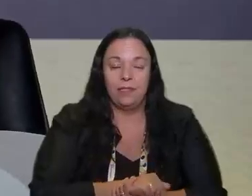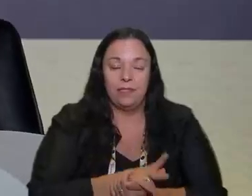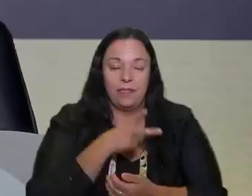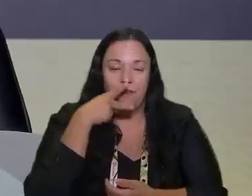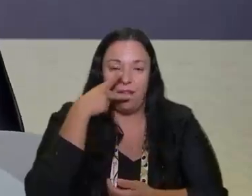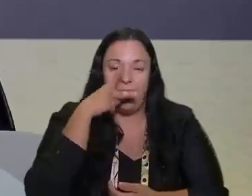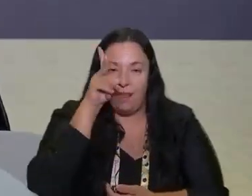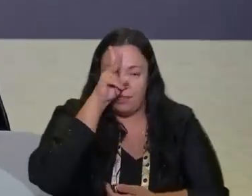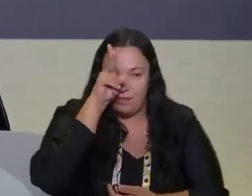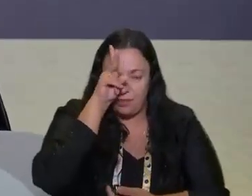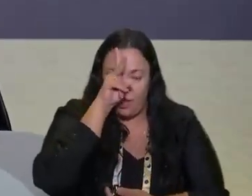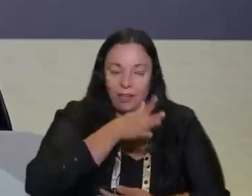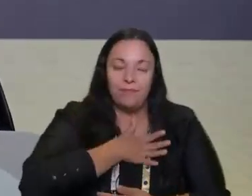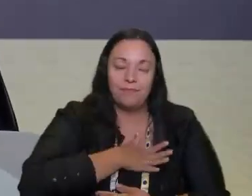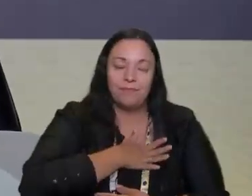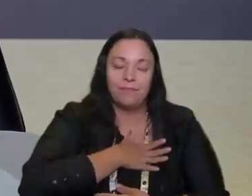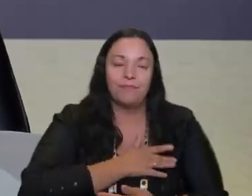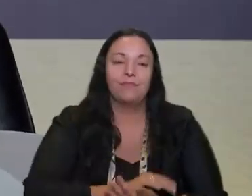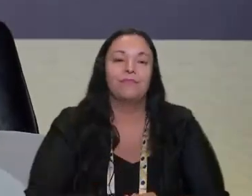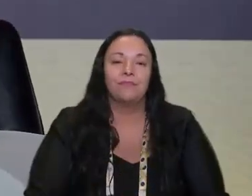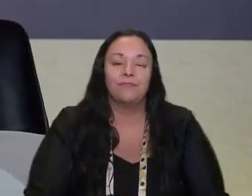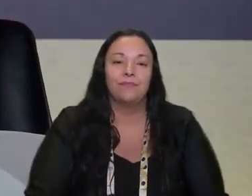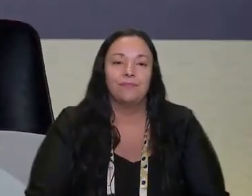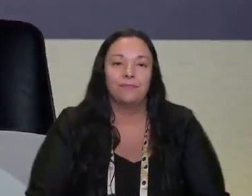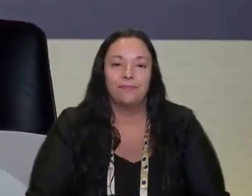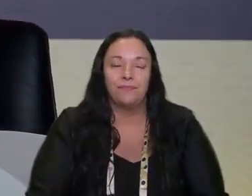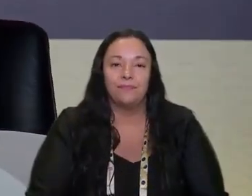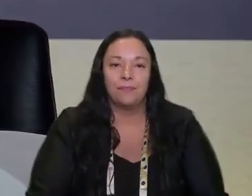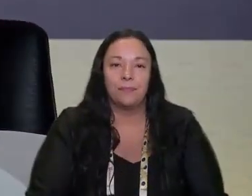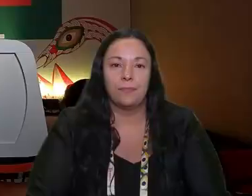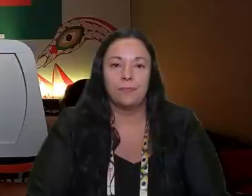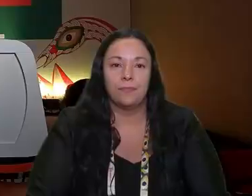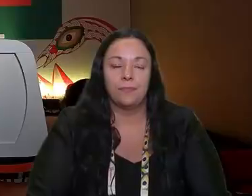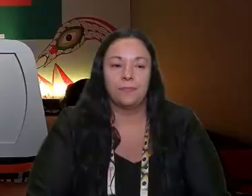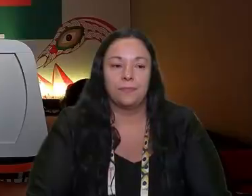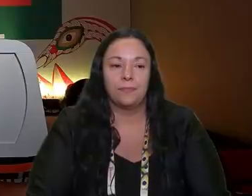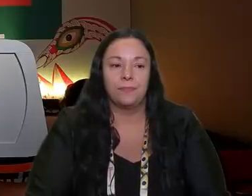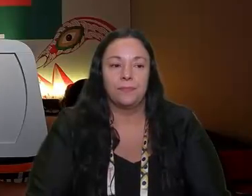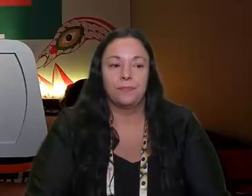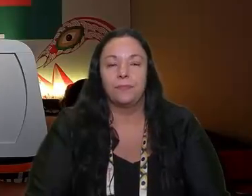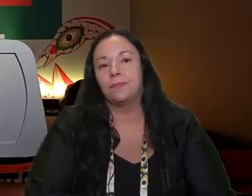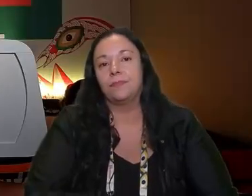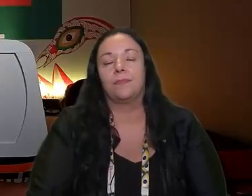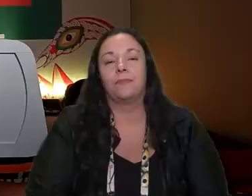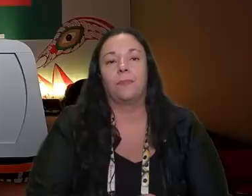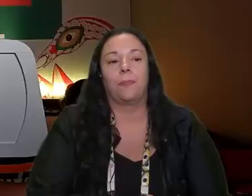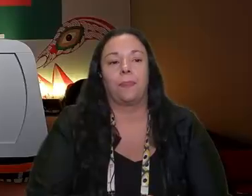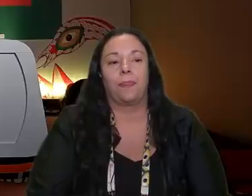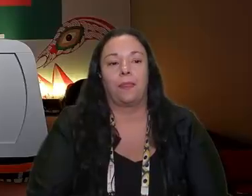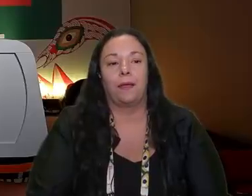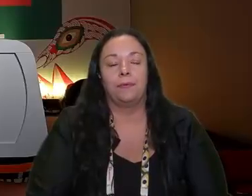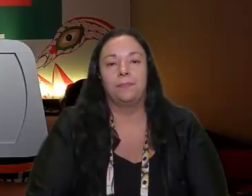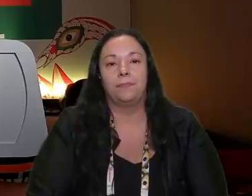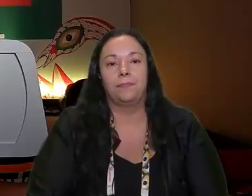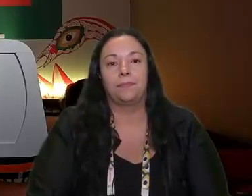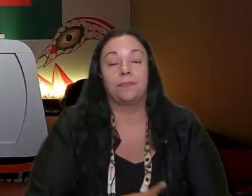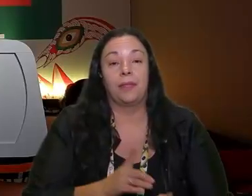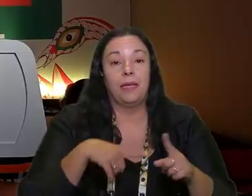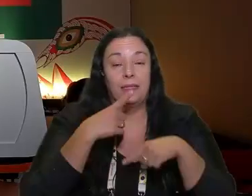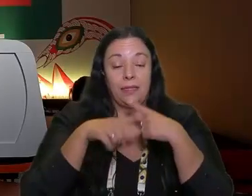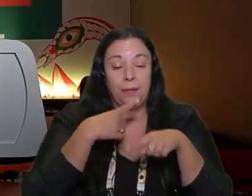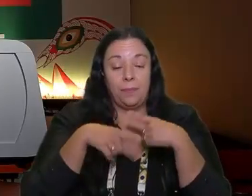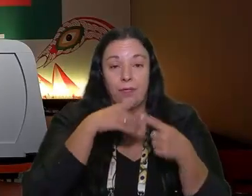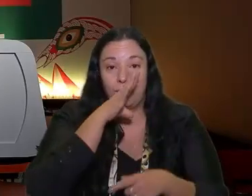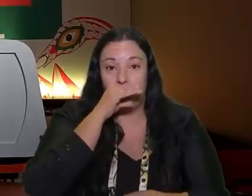essa história. Gosto bastante. Legal. E aí depois você vai para os adolescentes e adultos e